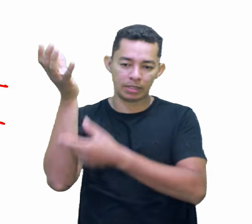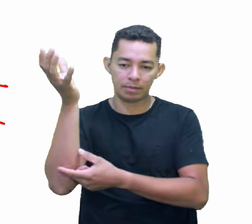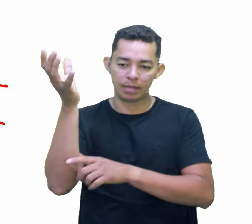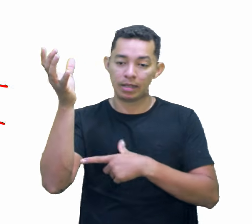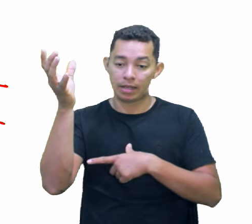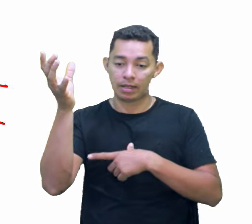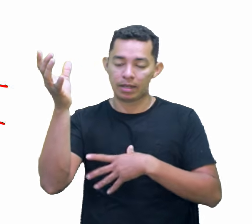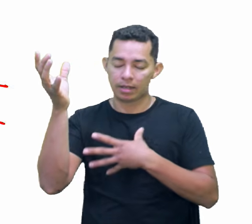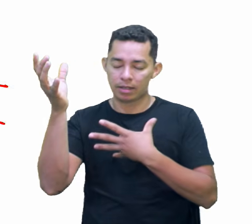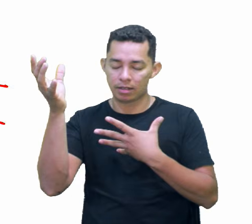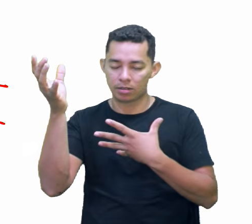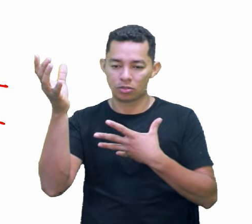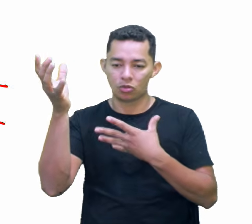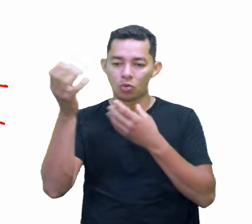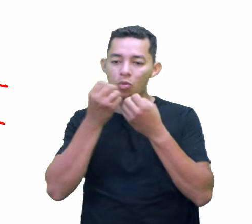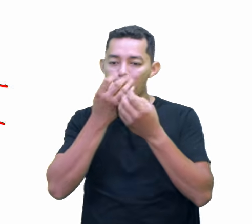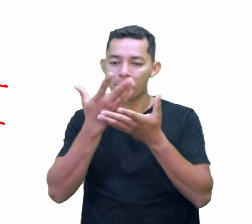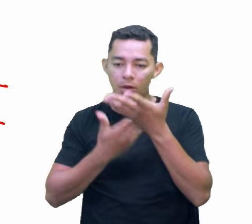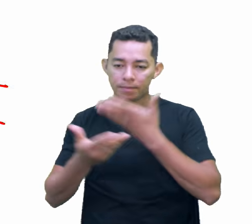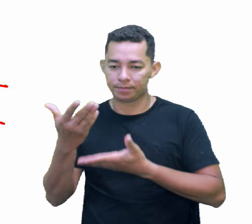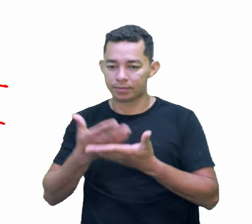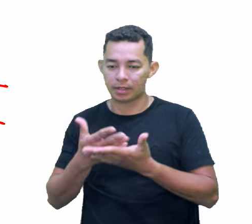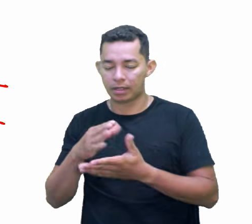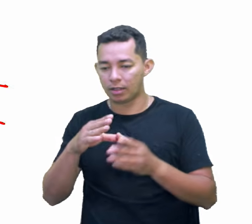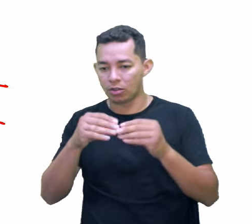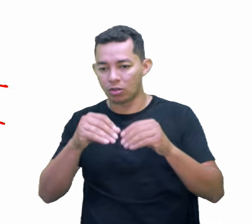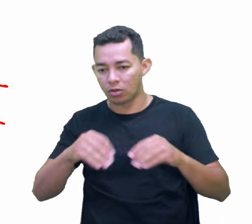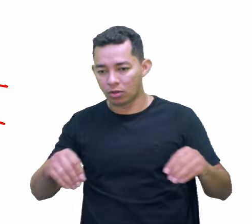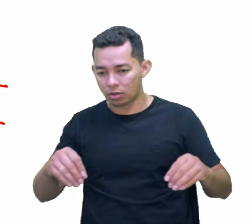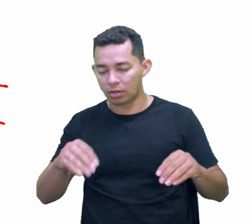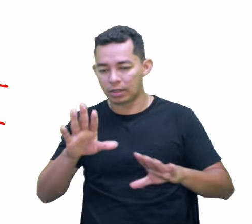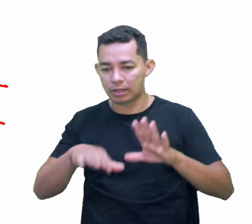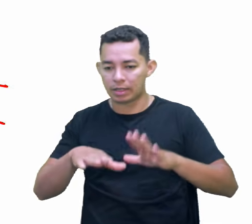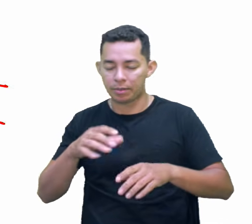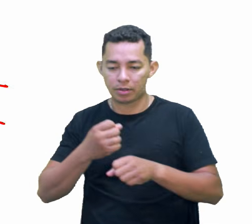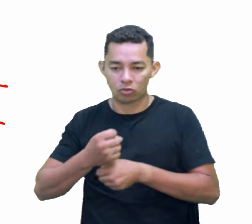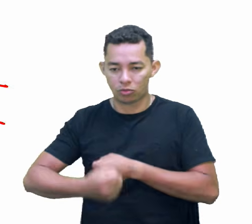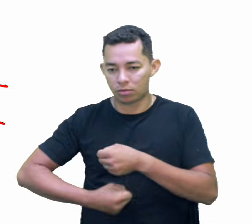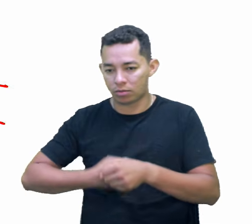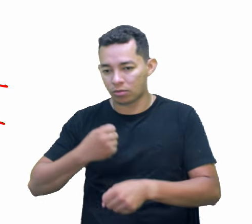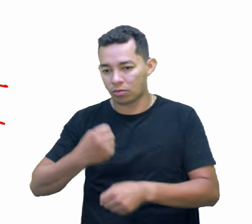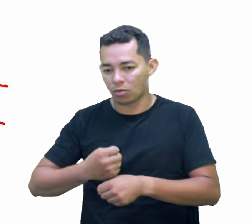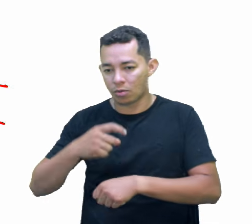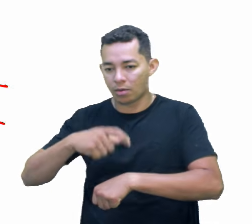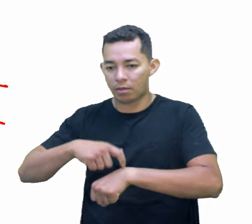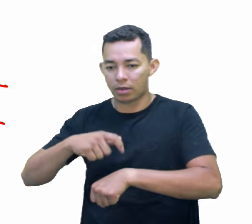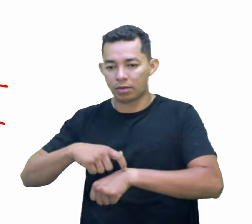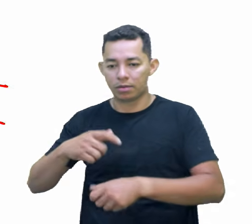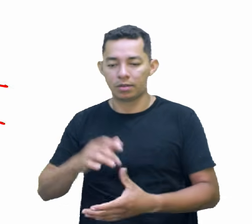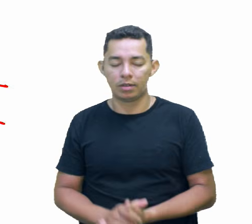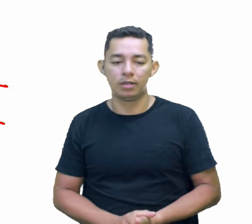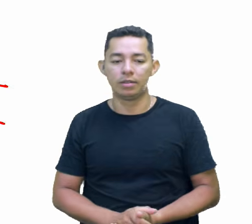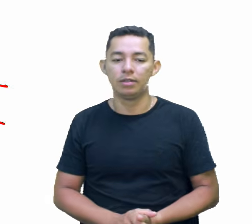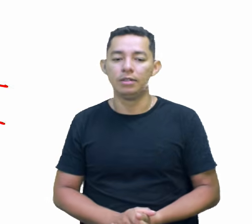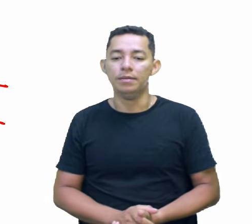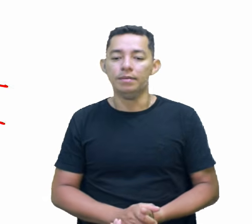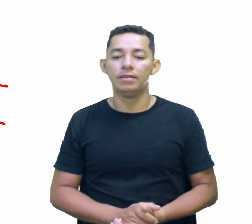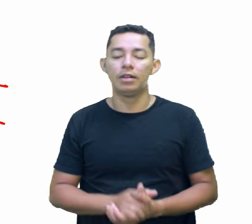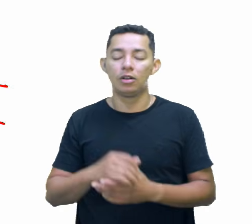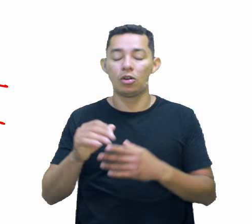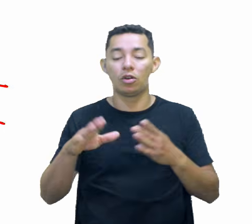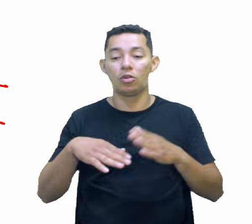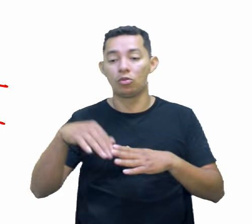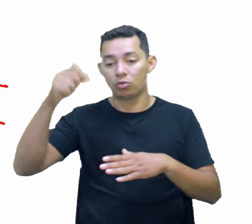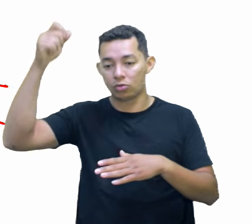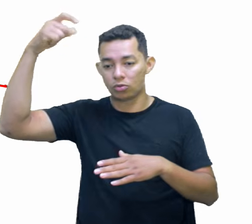com o sol e em determinadas porções do ano esse sol não vai aparecer com frequência, então ela vai reservar